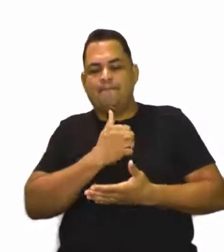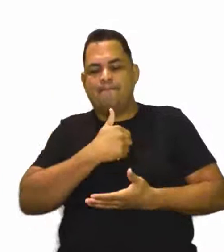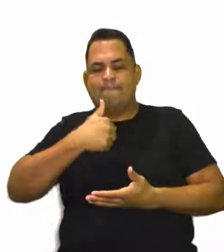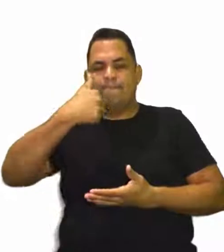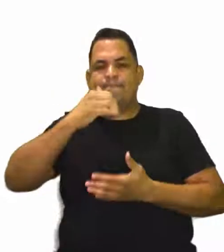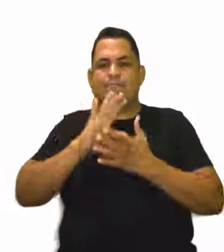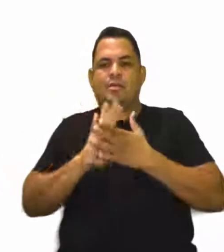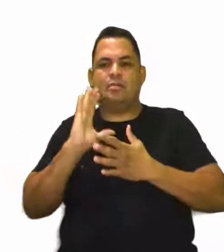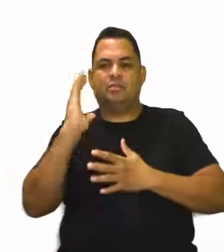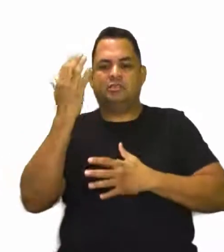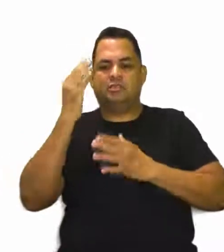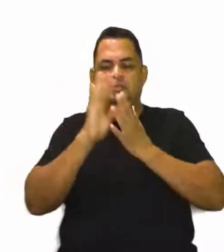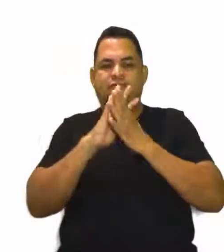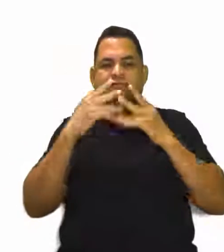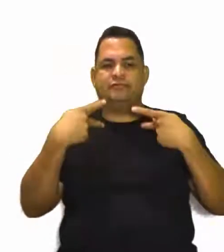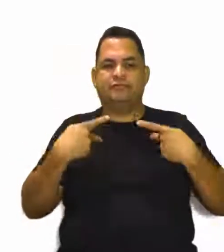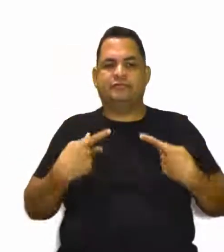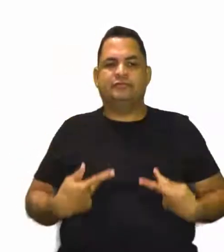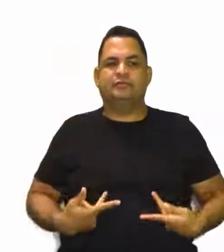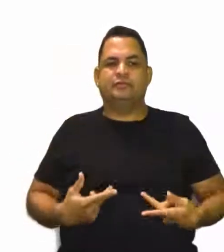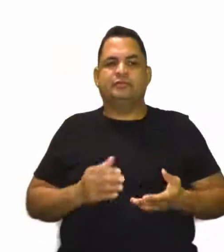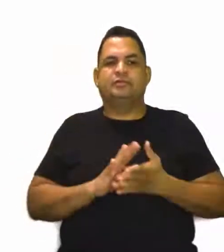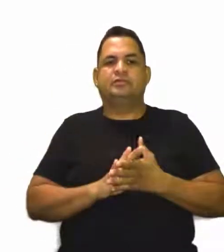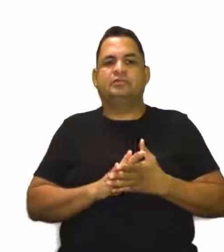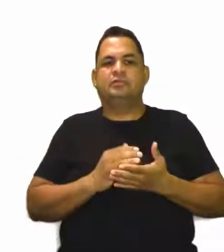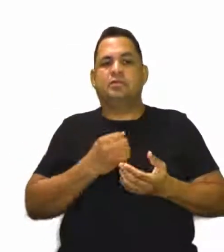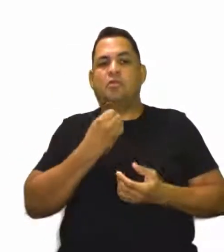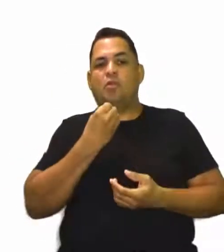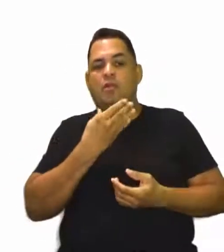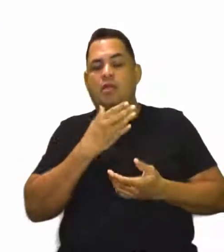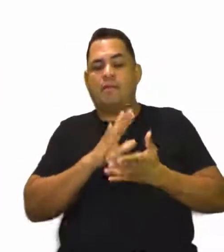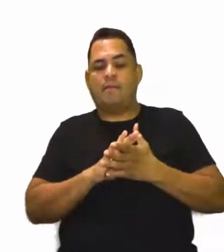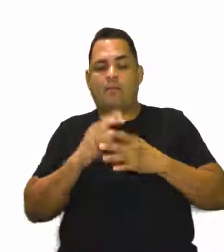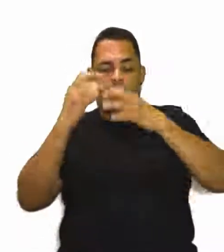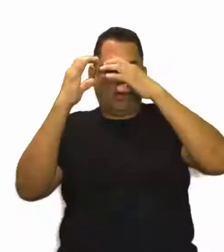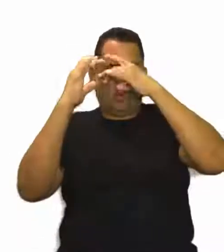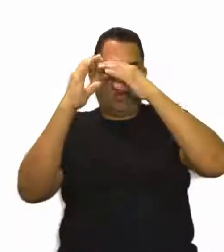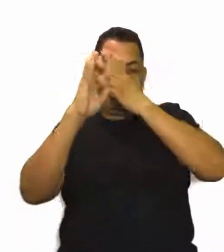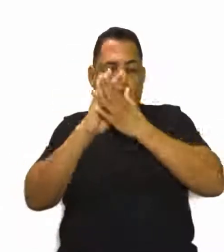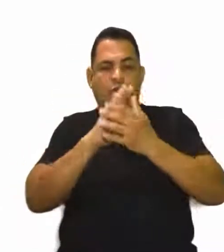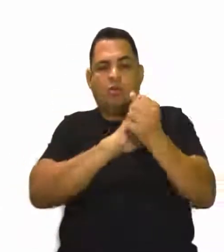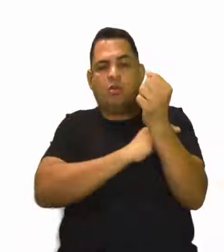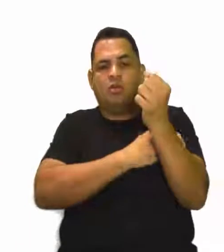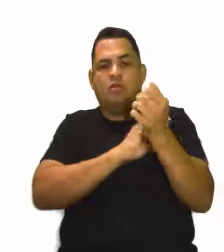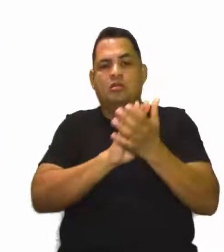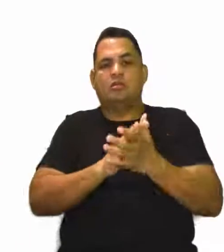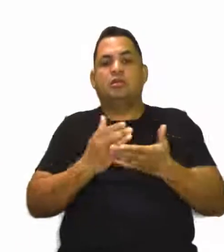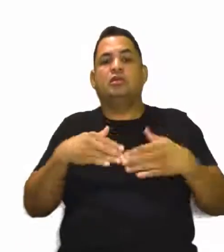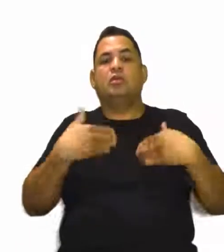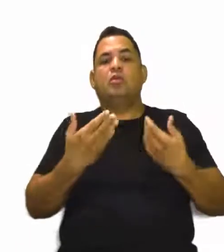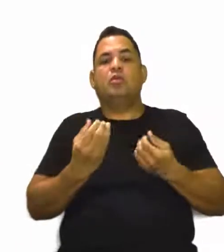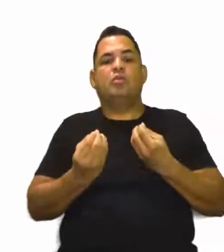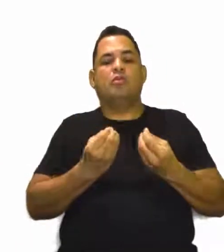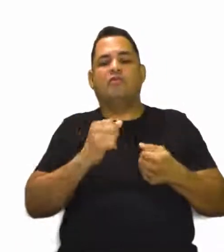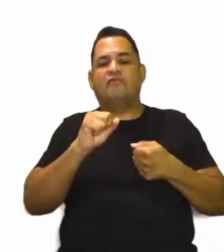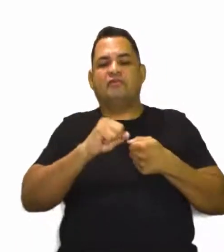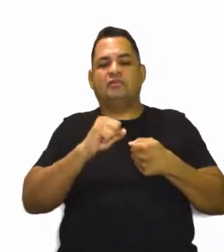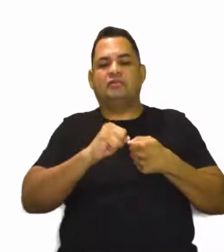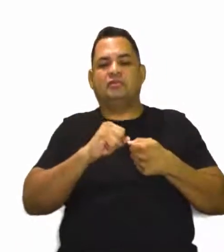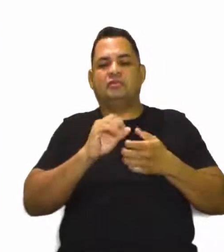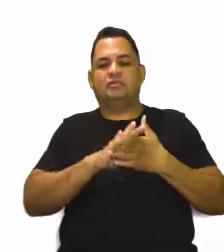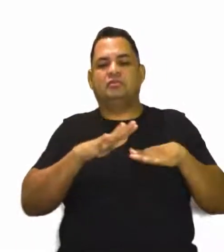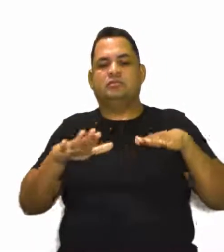capacidades físicas, falamos sobre a eficiência neuromuscular e a execução desses movimentos